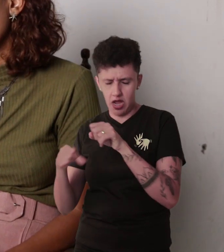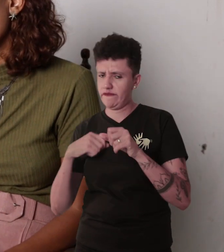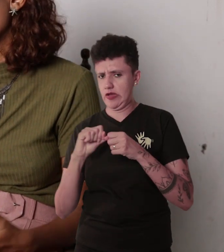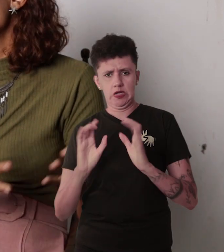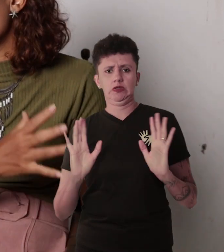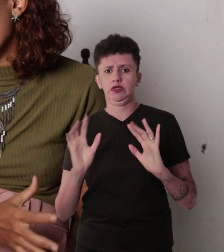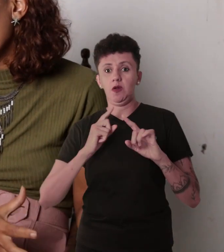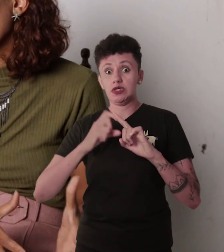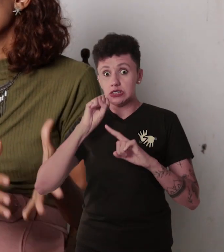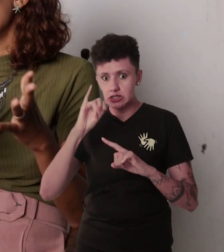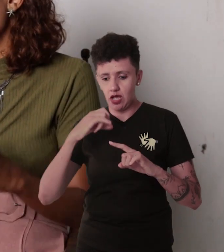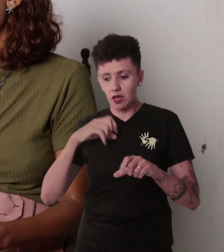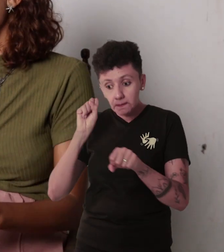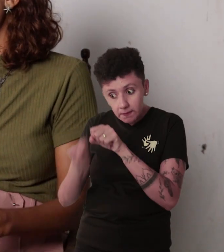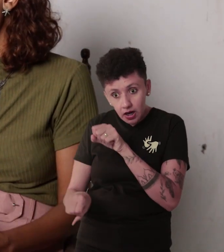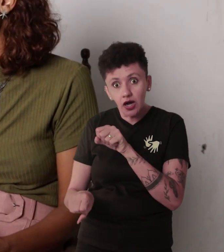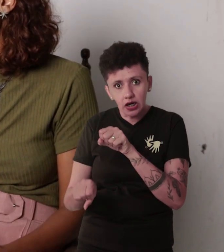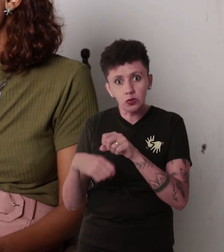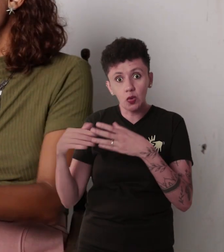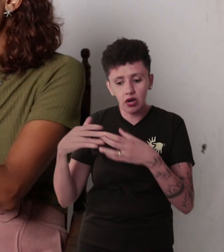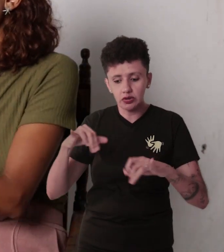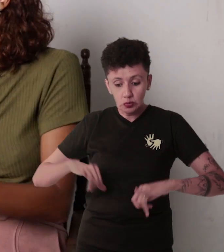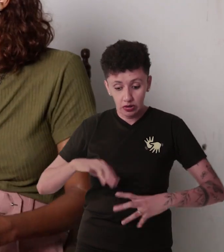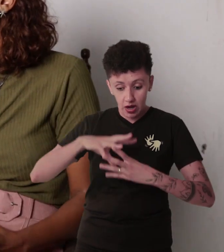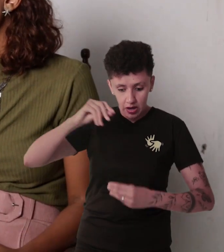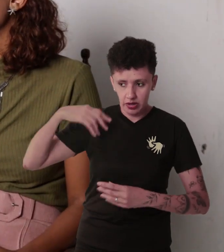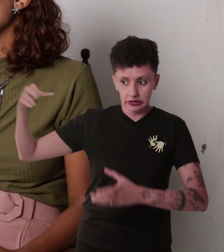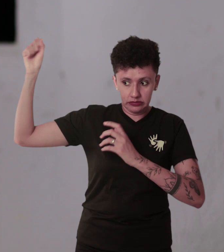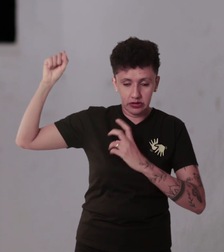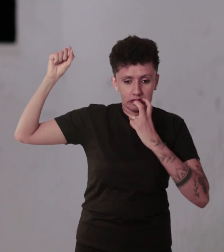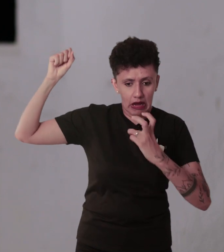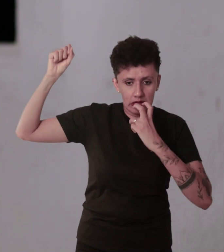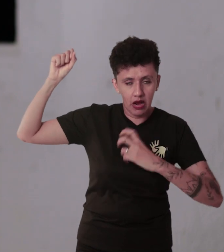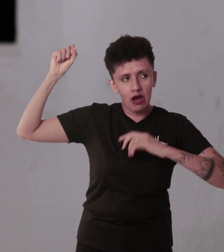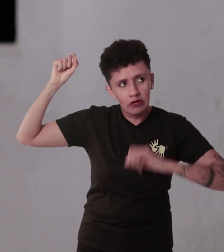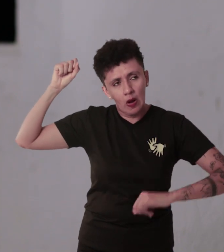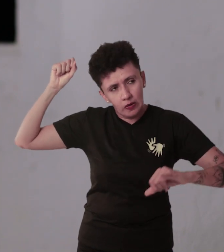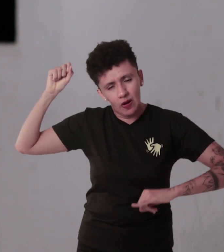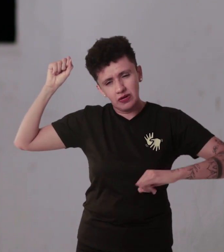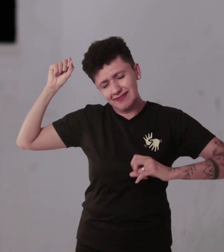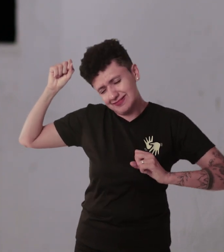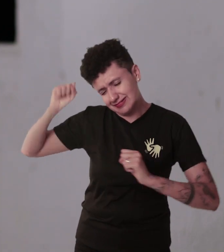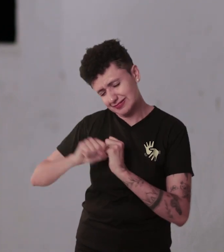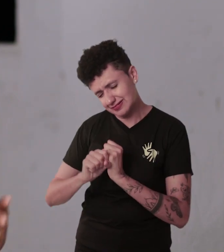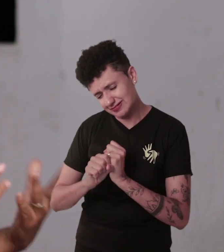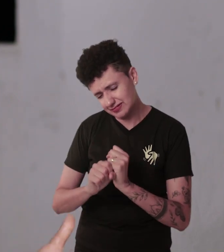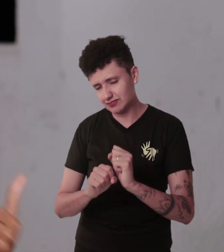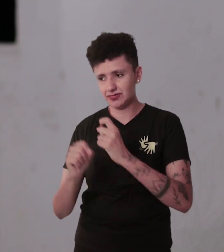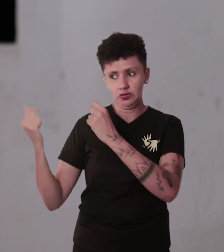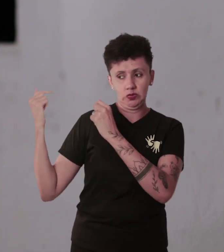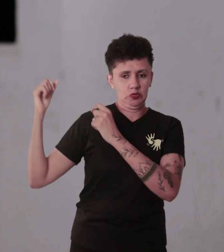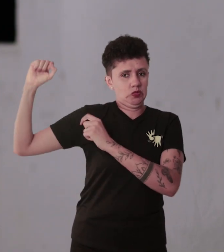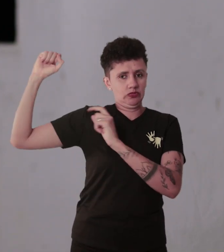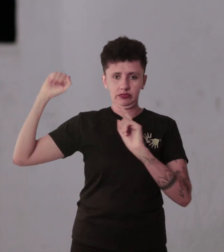crime, porque se eu cometer um crime, isso vai acontecer comigo. Eu vou vagar infinitamente com